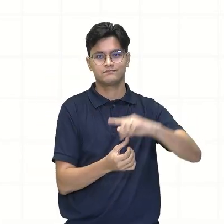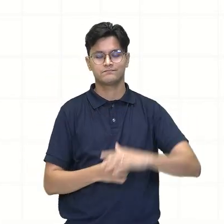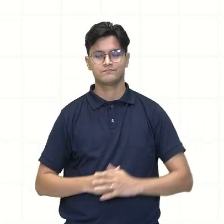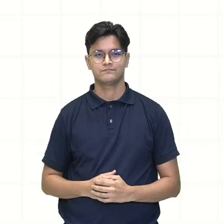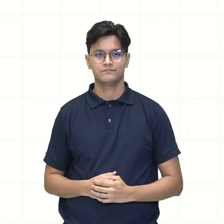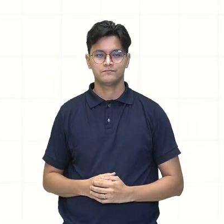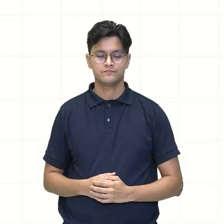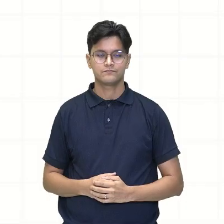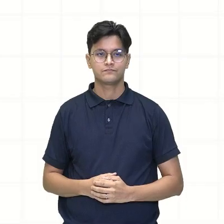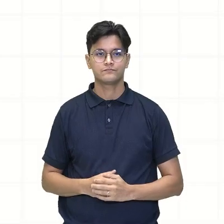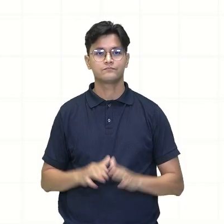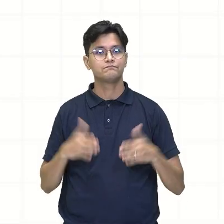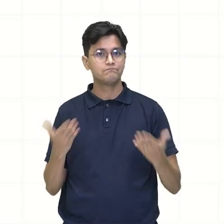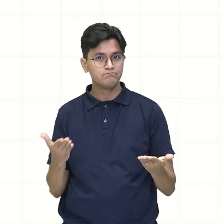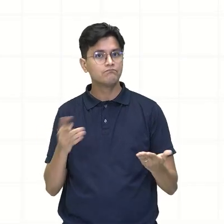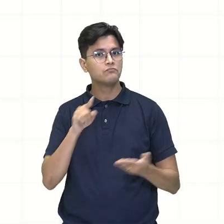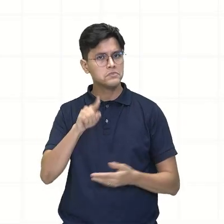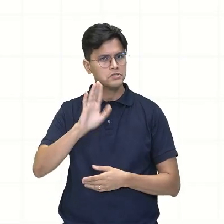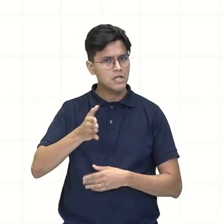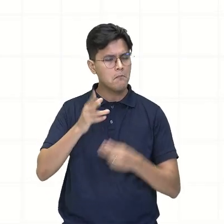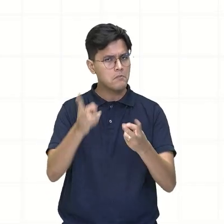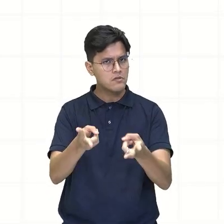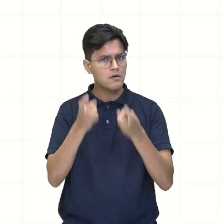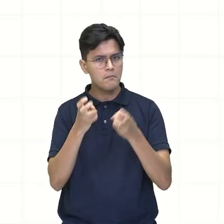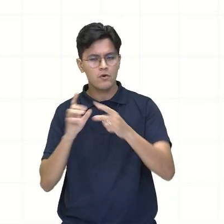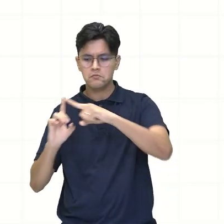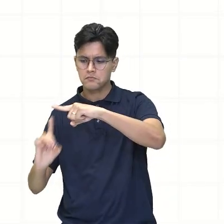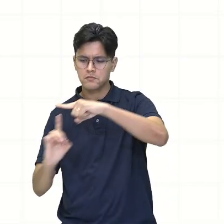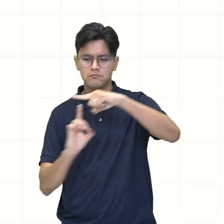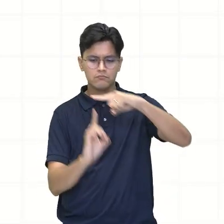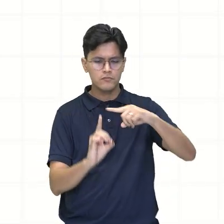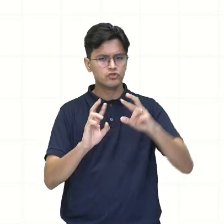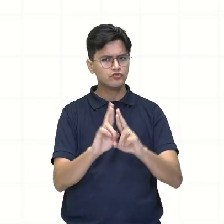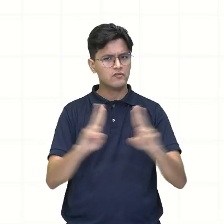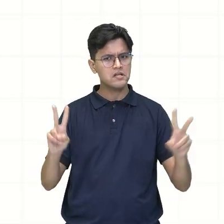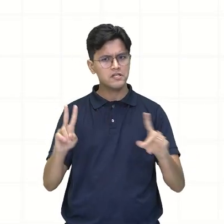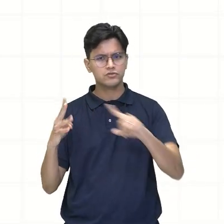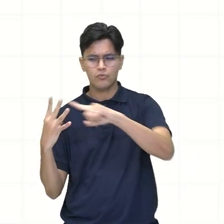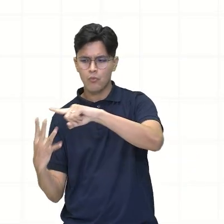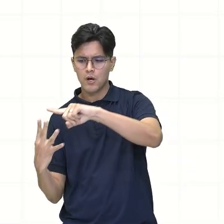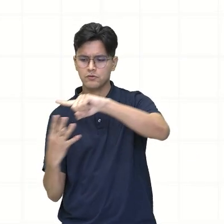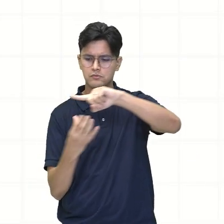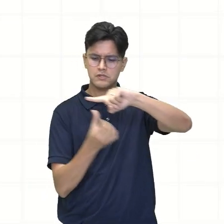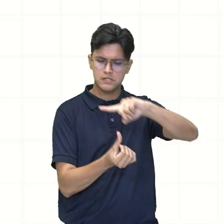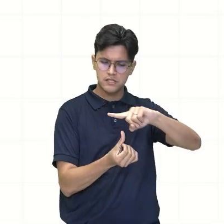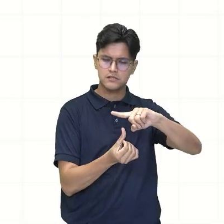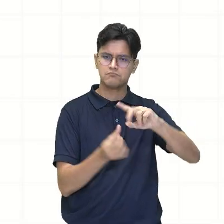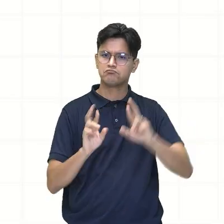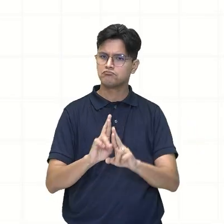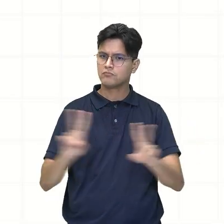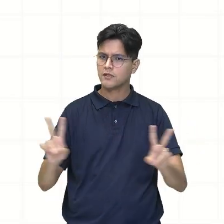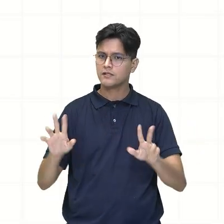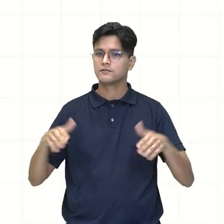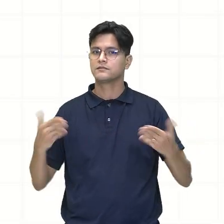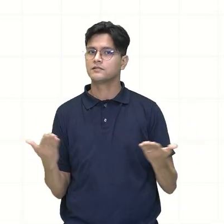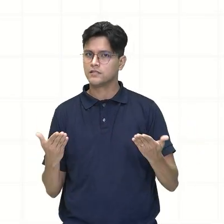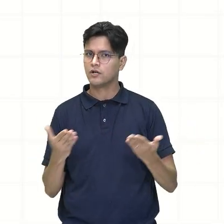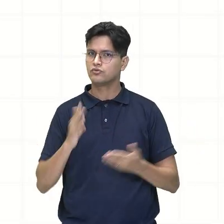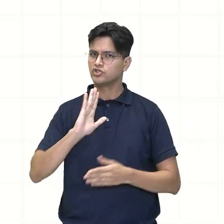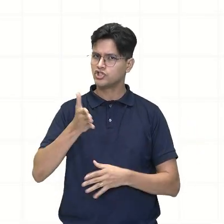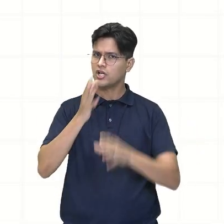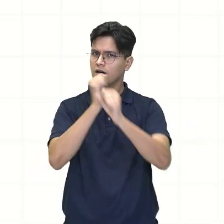aí, você já identificou que esses denominadores são diferentes. Então, não se pode subtrair essas frações